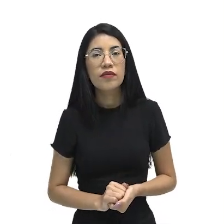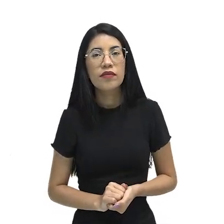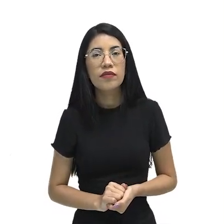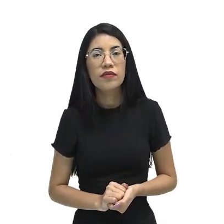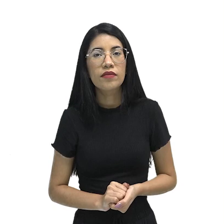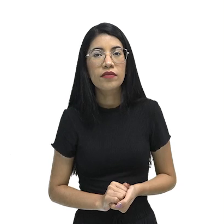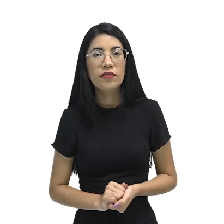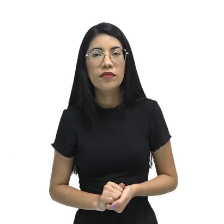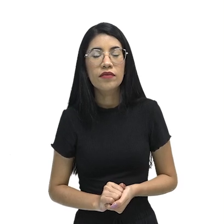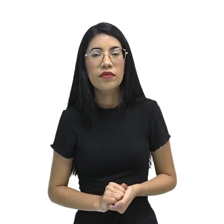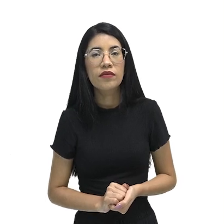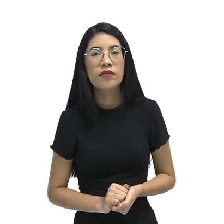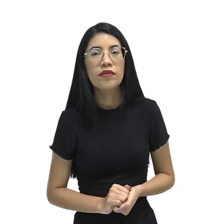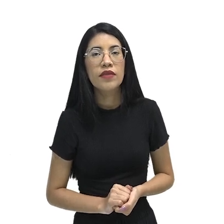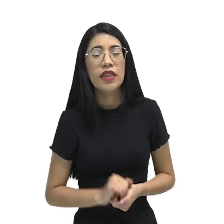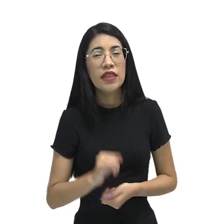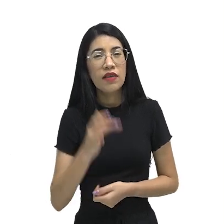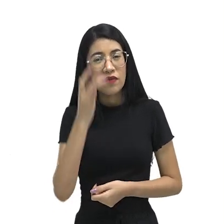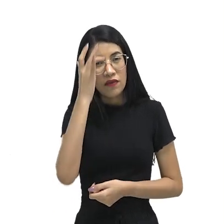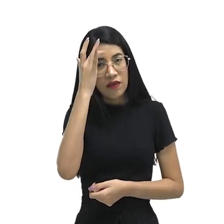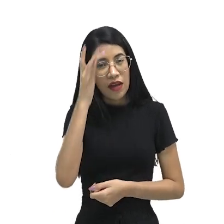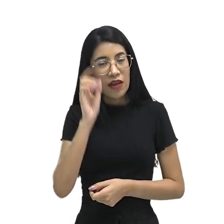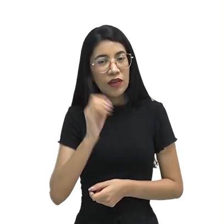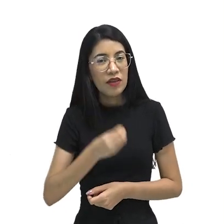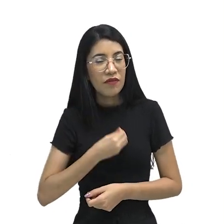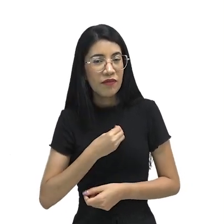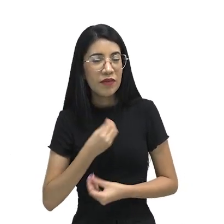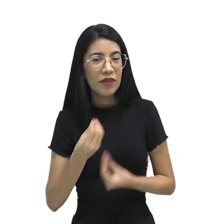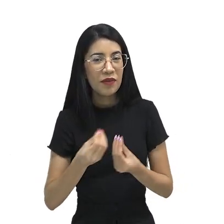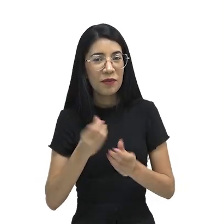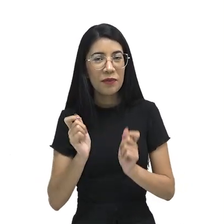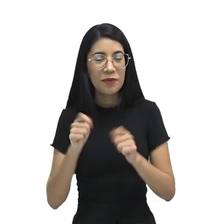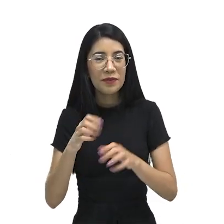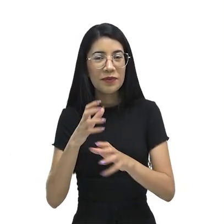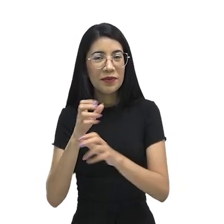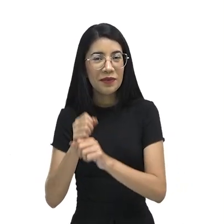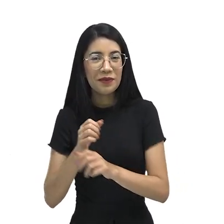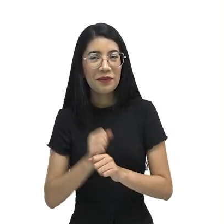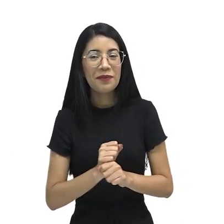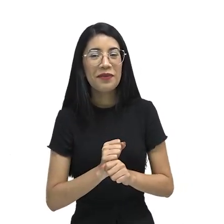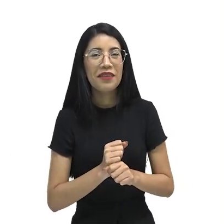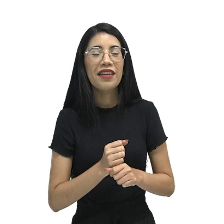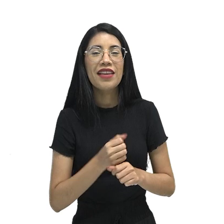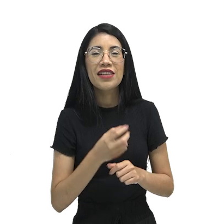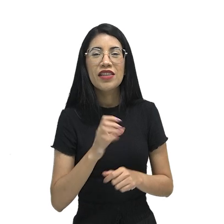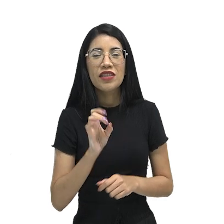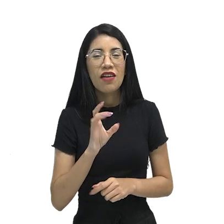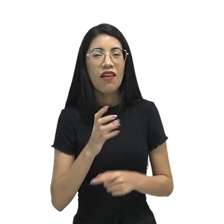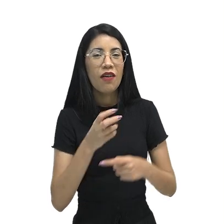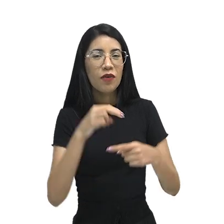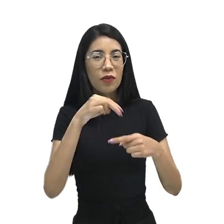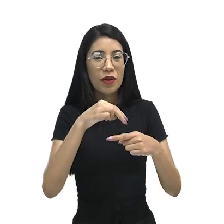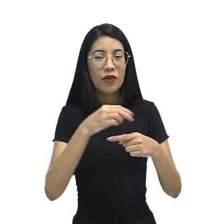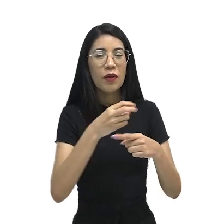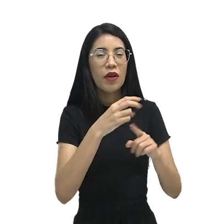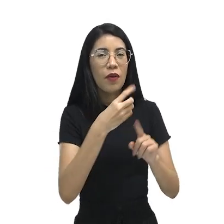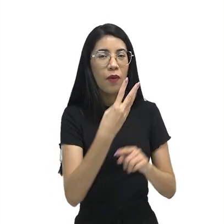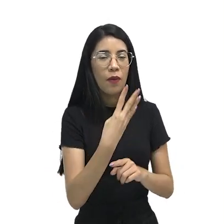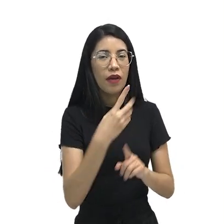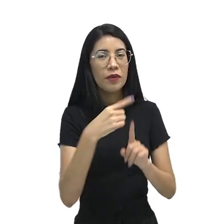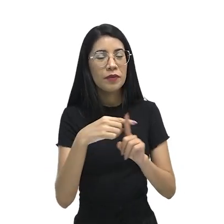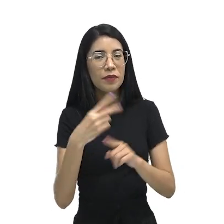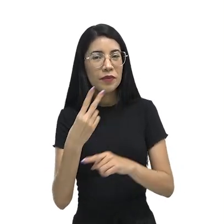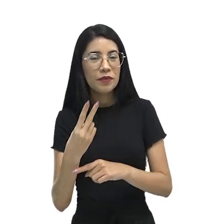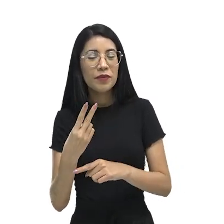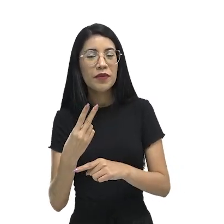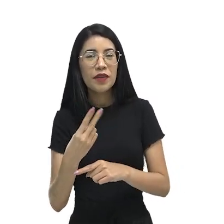fácil assim, onde aqui eu só pudesse somar em cima, que é 6, somar embaixo, que é 8, né? Mas